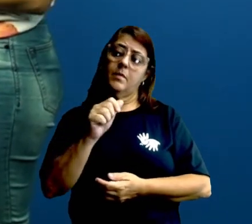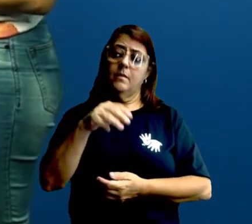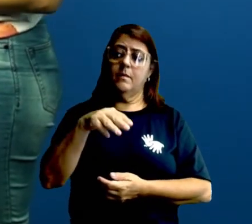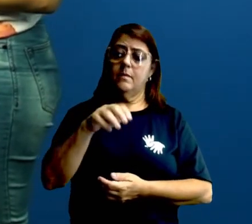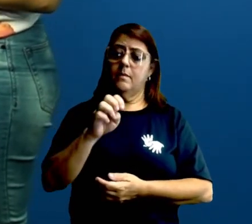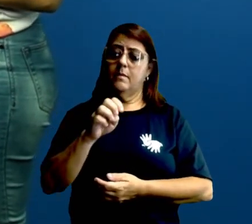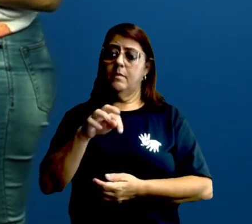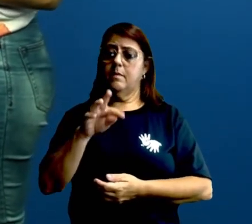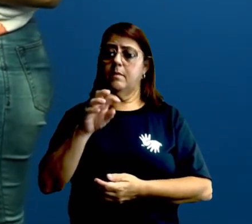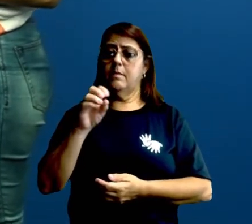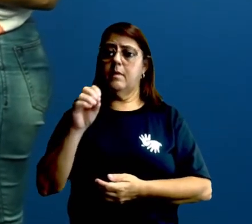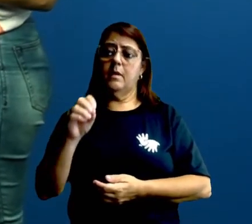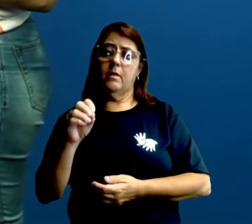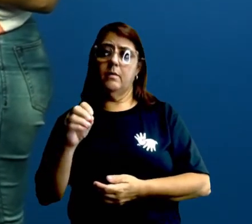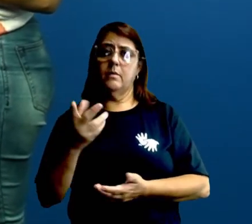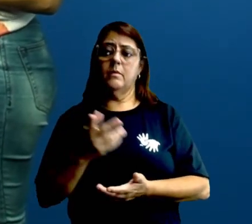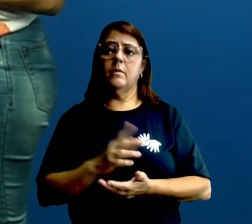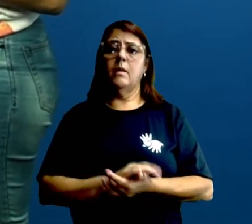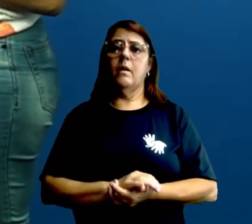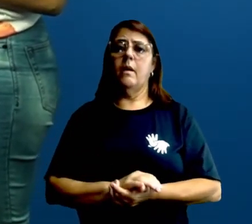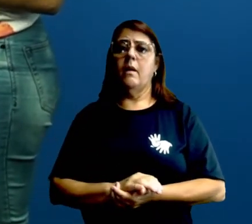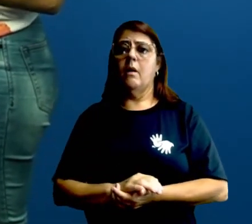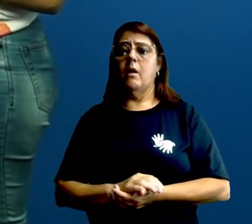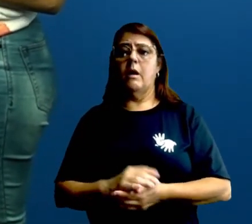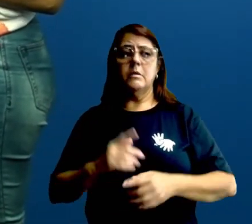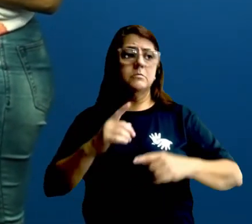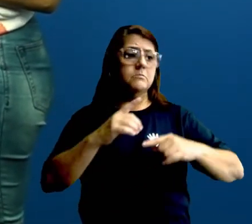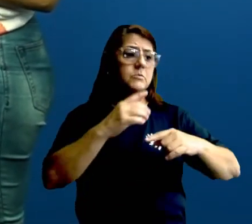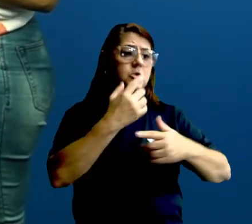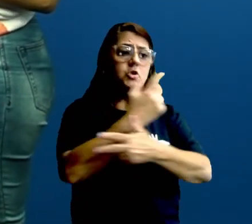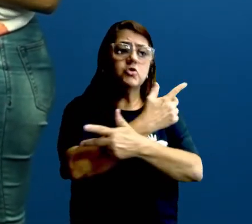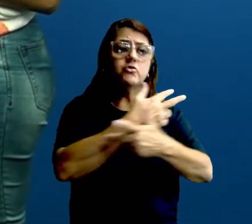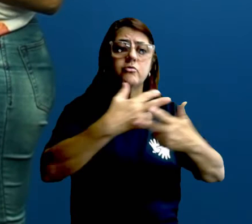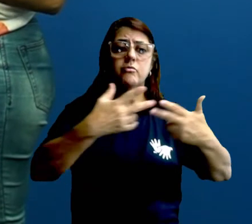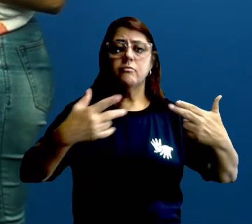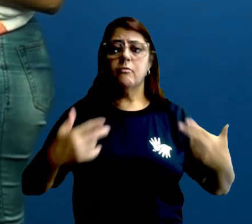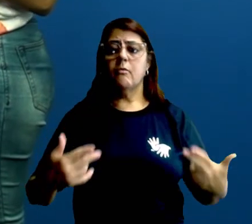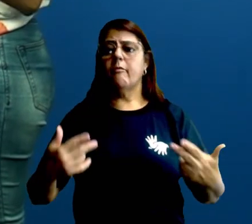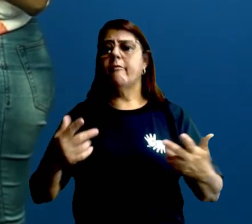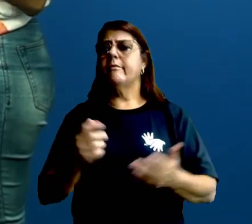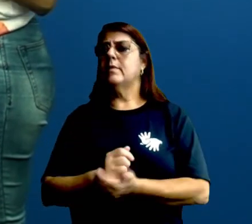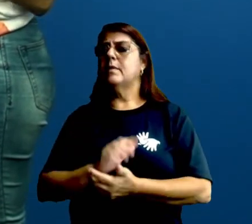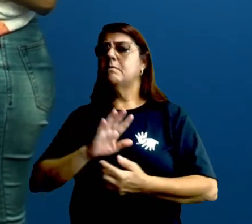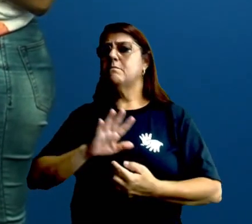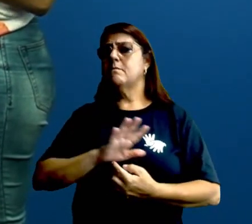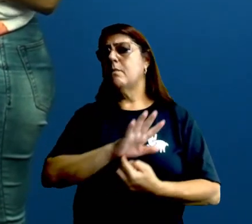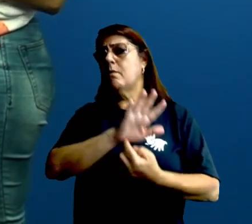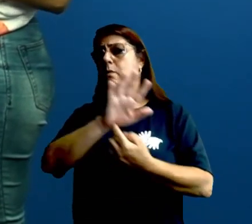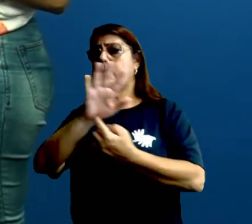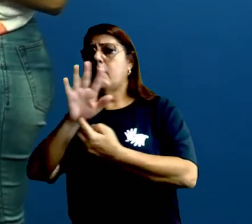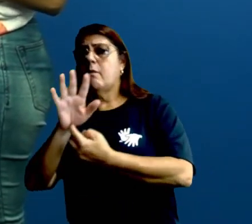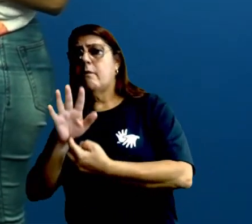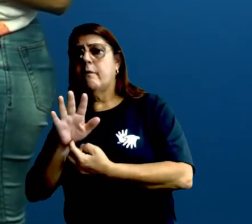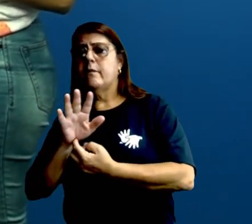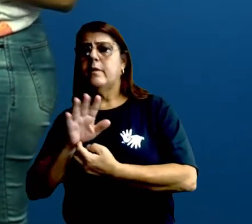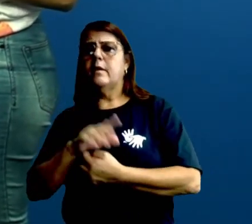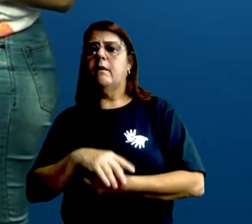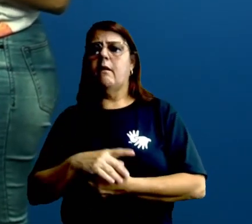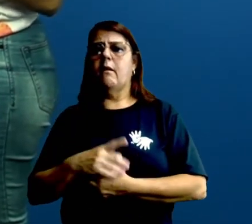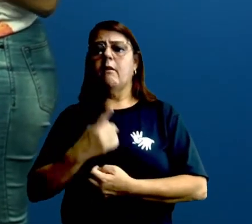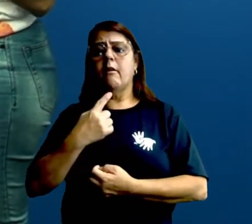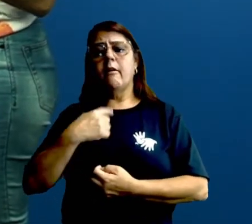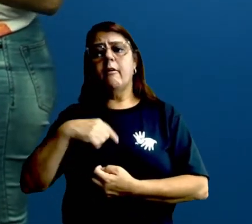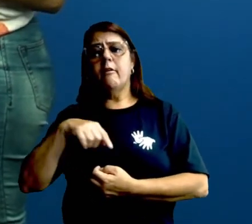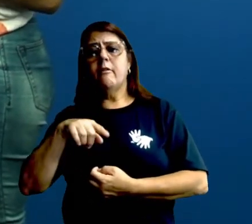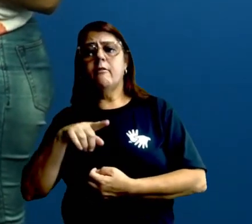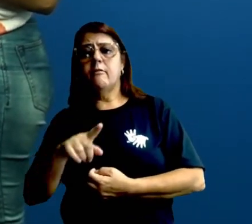qual os móveis e os imóveis, eles que tem alguma representatividade,